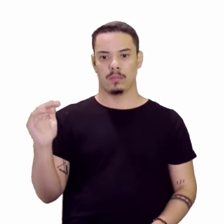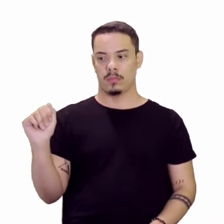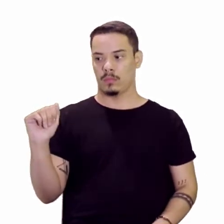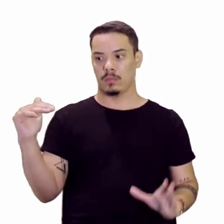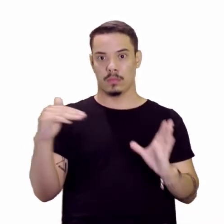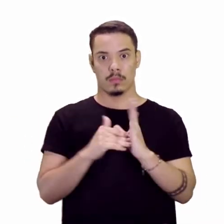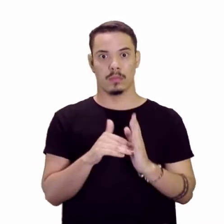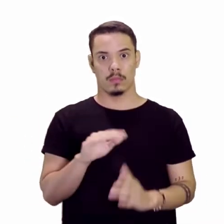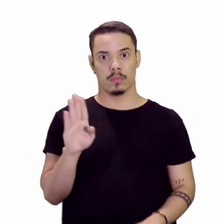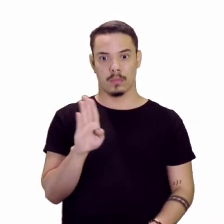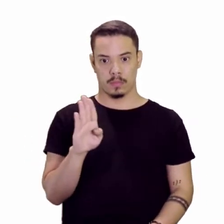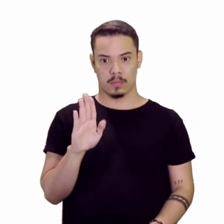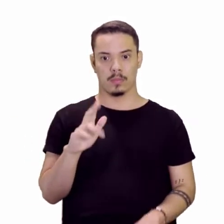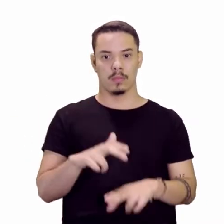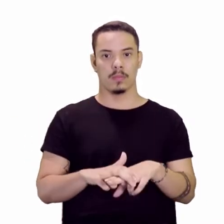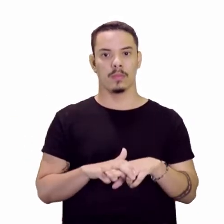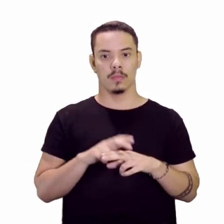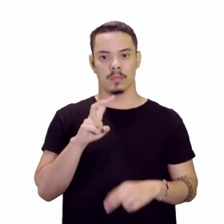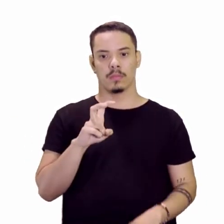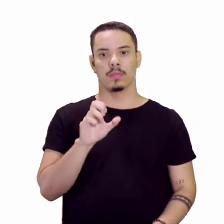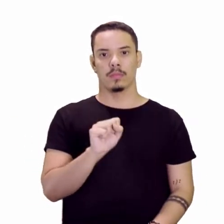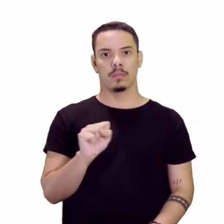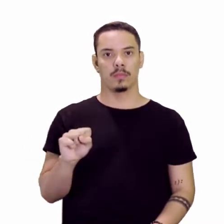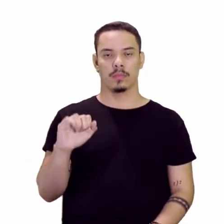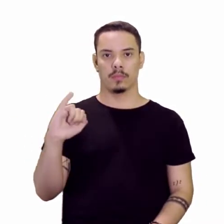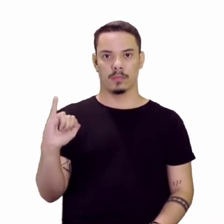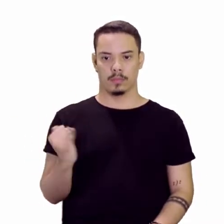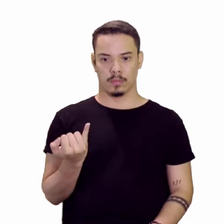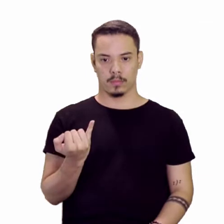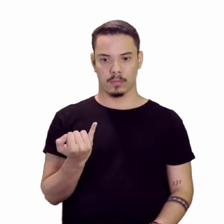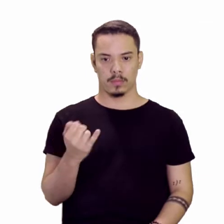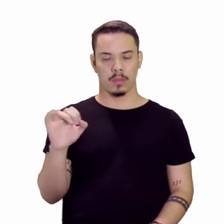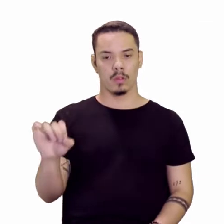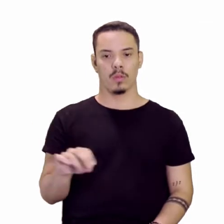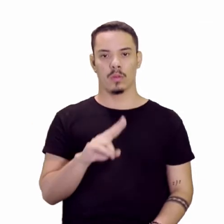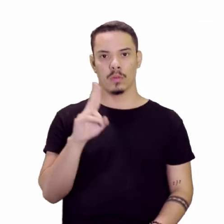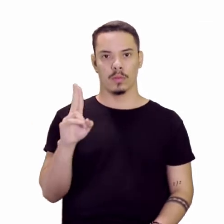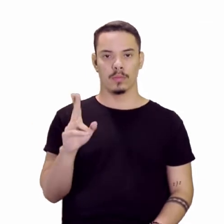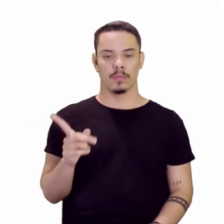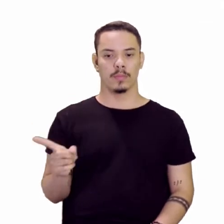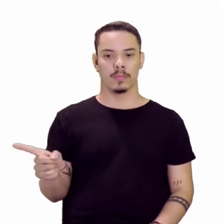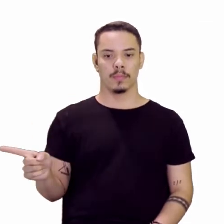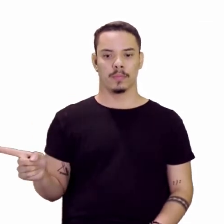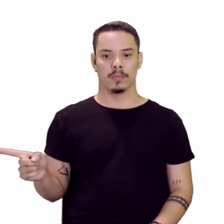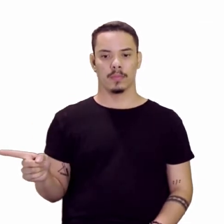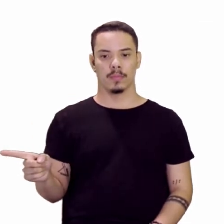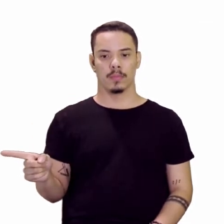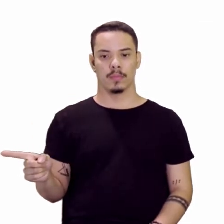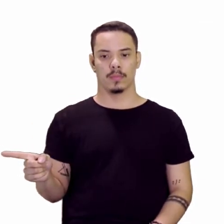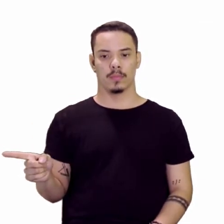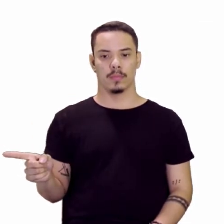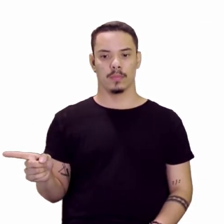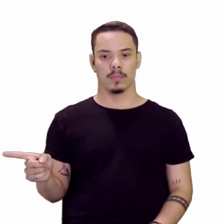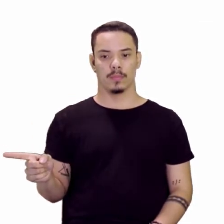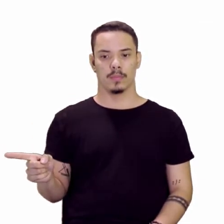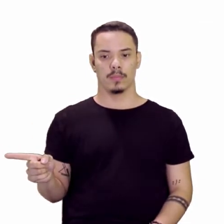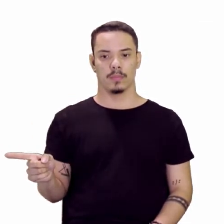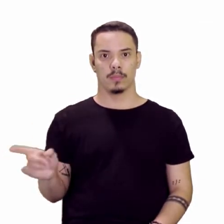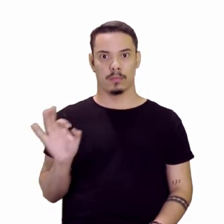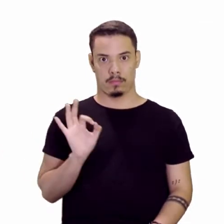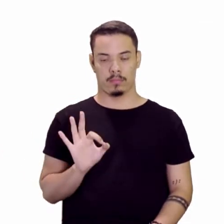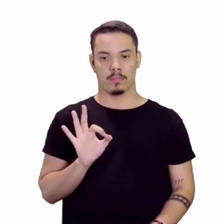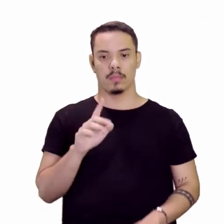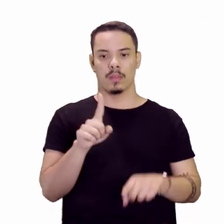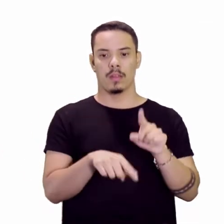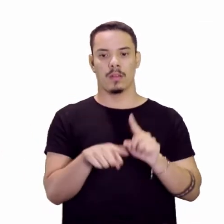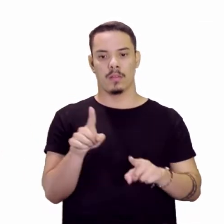o ponto B. 588 joules. Ou 5,88 vezes 10 Então a gente Al. vê que a